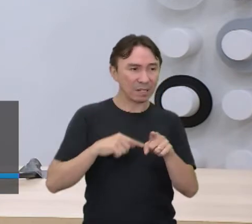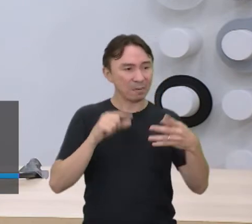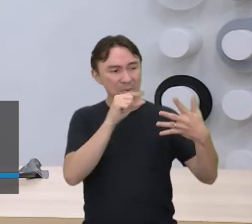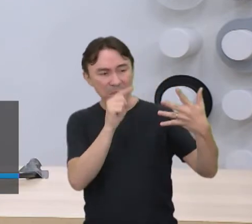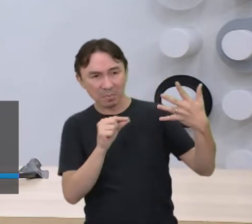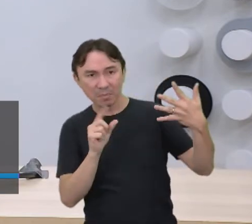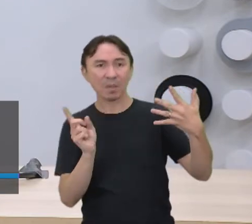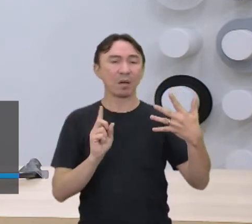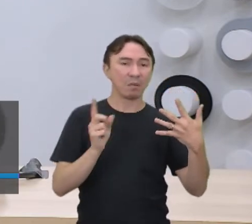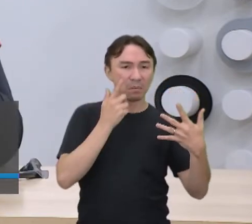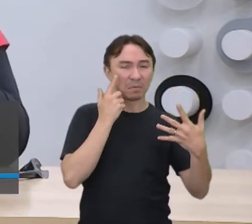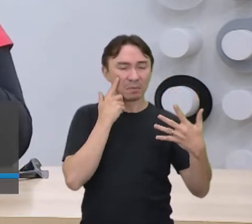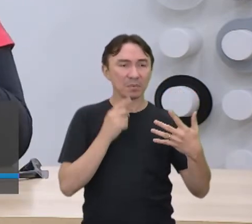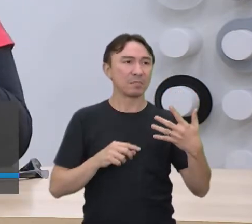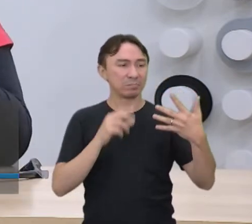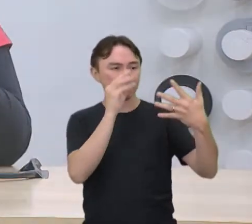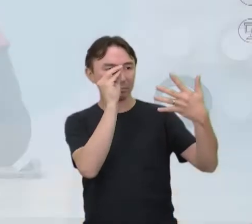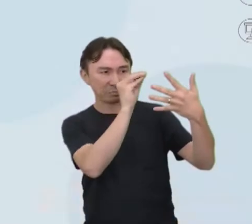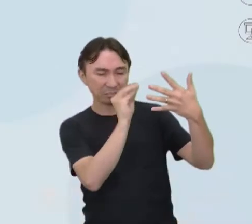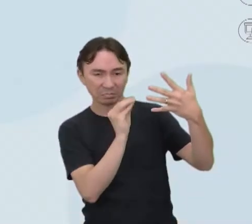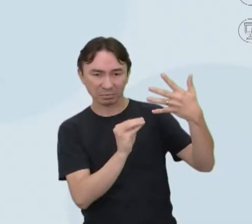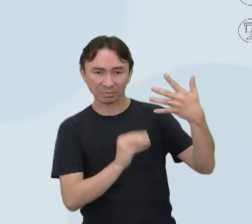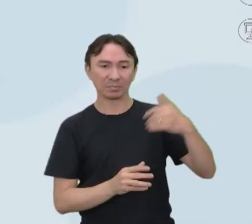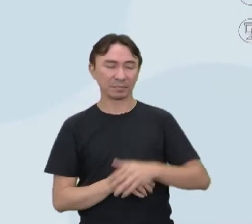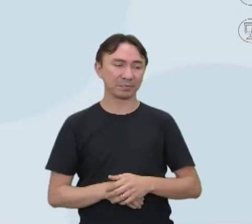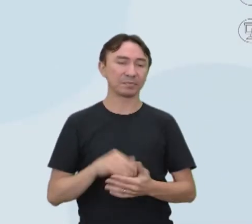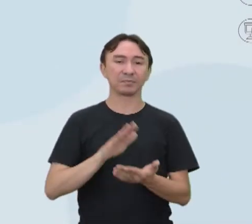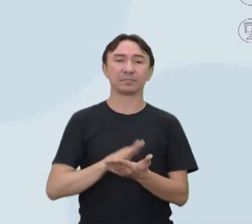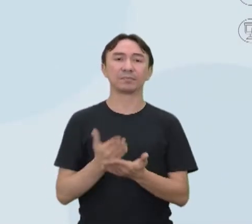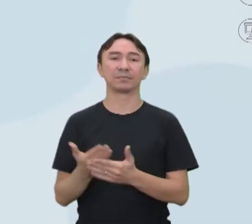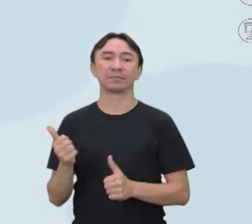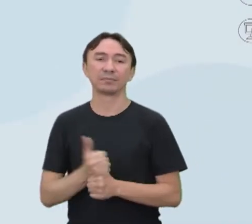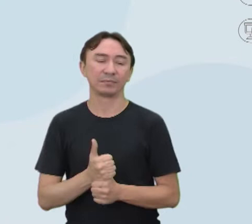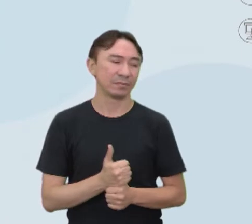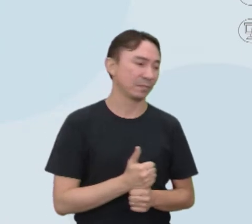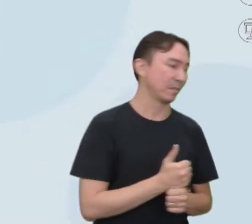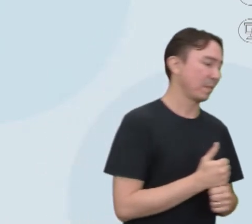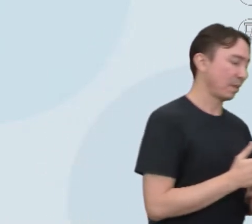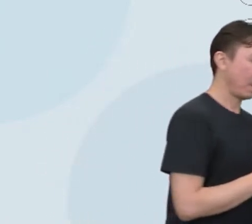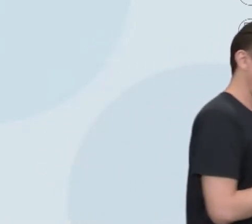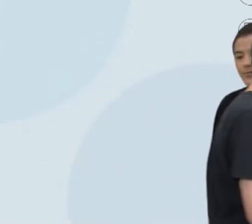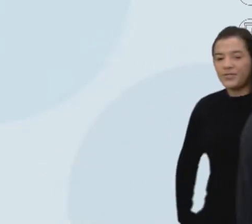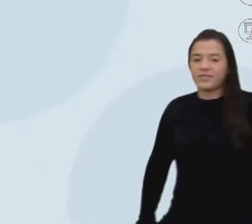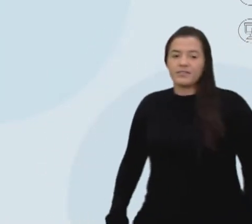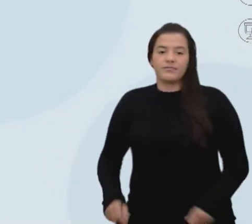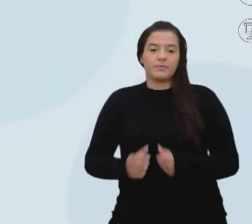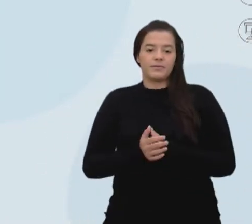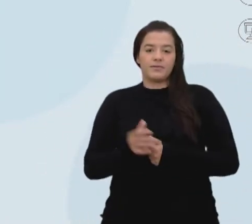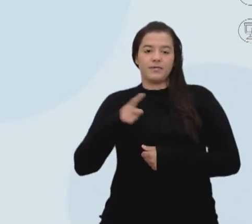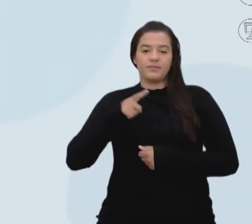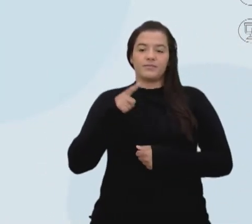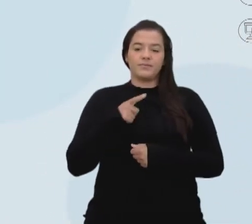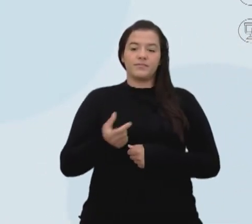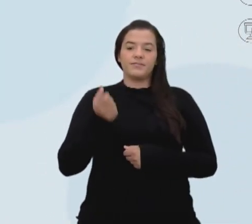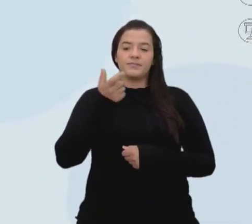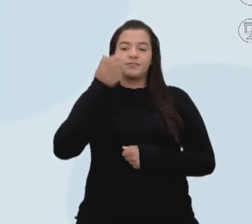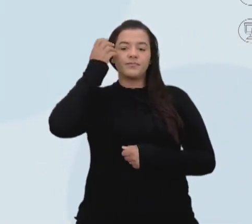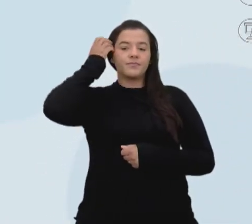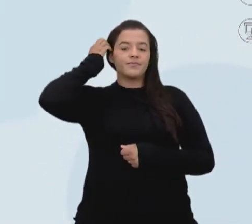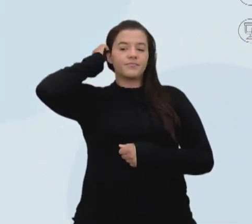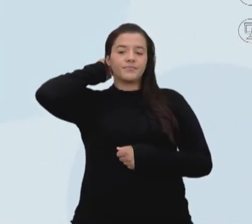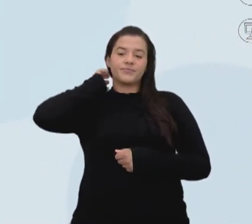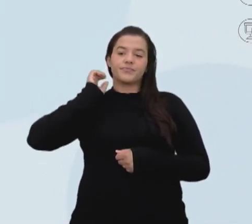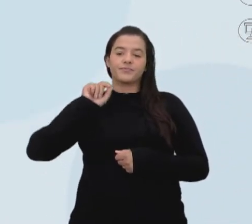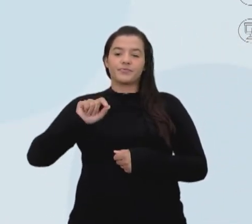colocando as alternativas. Posso deixar ela obrigatória? Pode. Ai, mas por que eu vou deixar ela obrigatória? Qual é o sentido disso? Porque eu quero o quê?